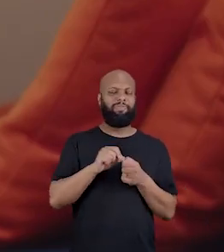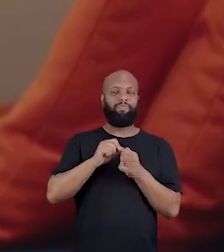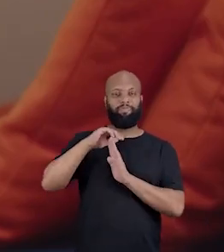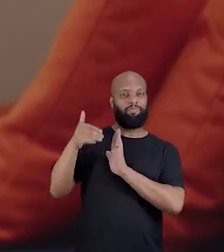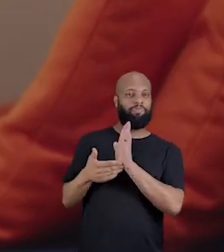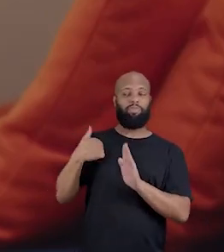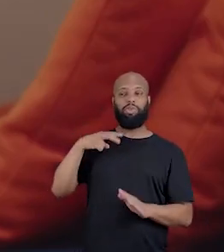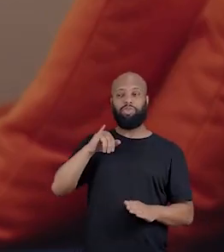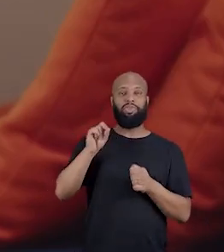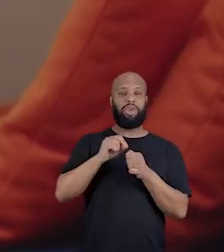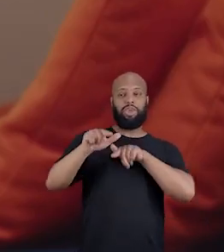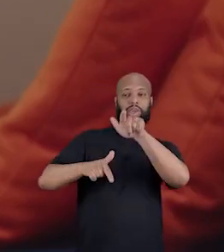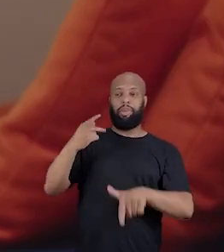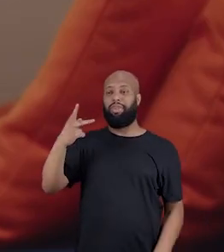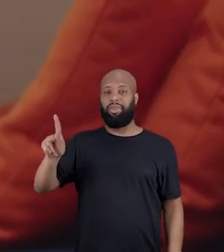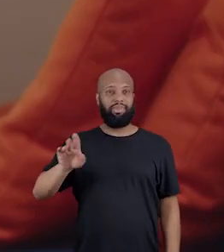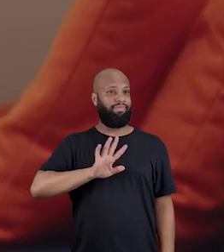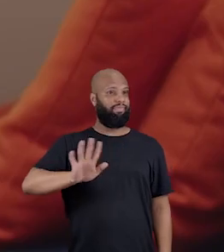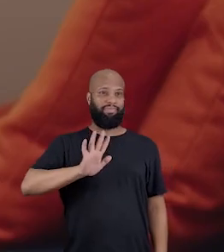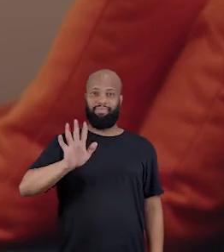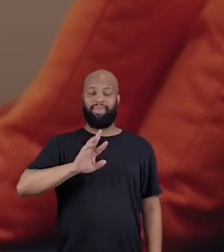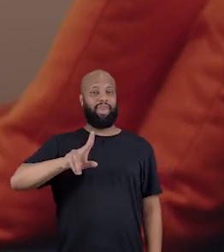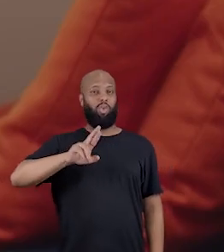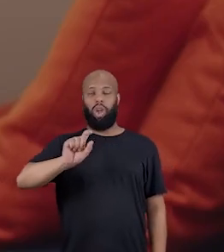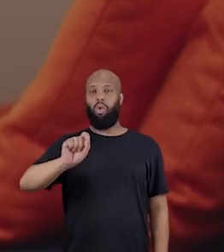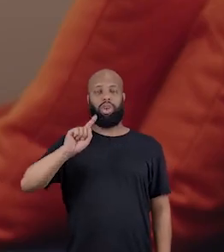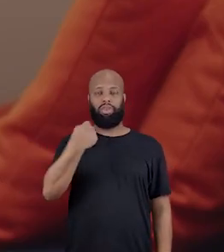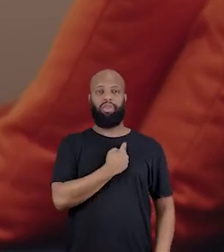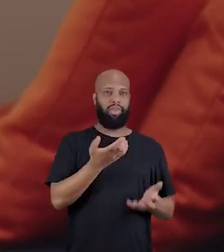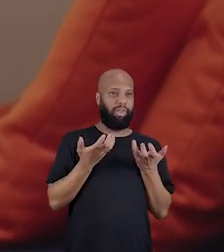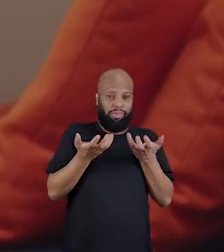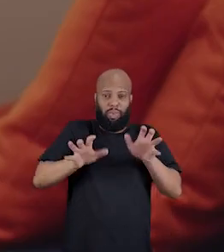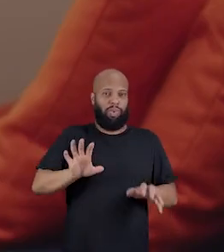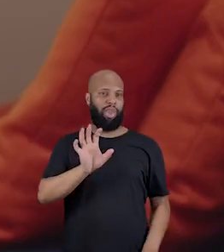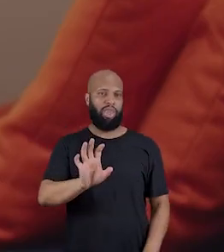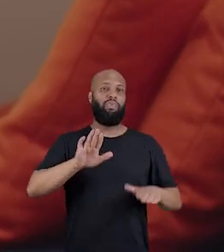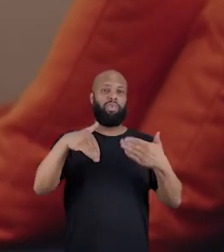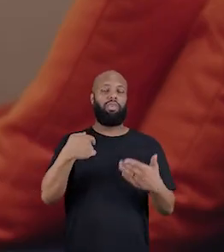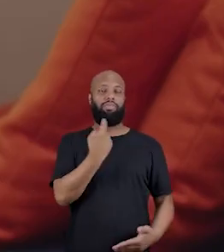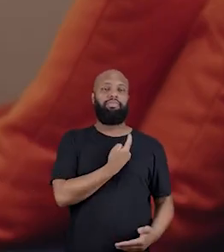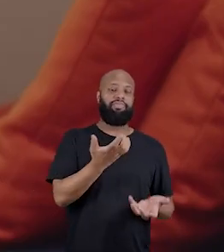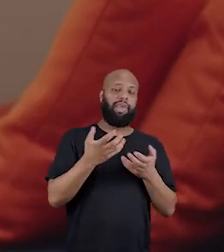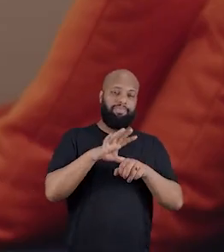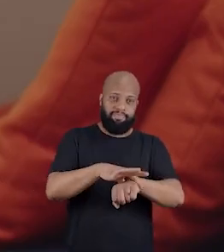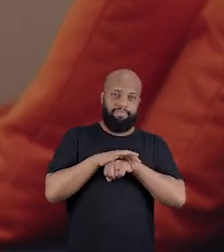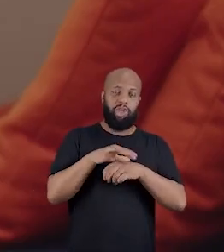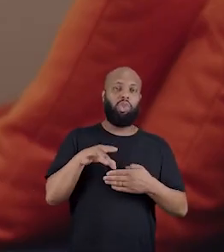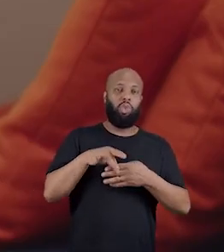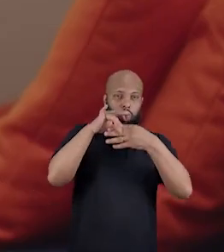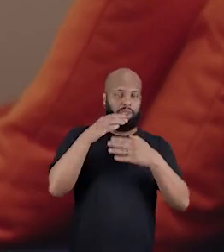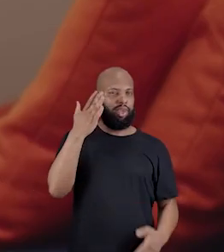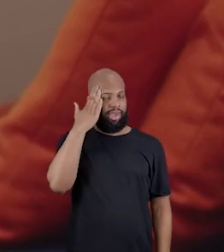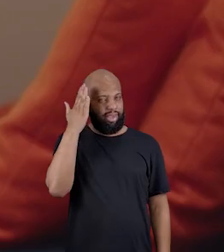ela. Eu vou fazer o trabalho do meu liderado, o que não é o exemplo que a gente gostaria de ter. A gente quer garantir que o